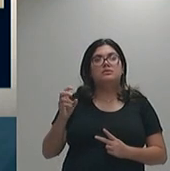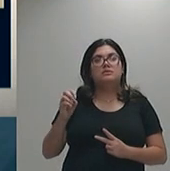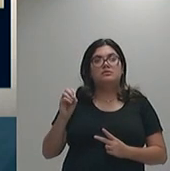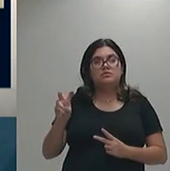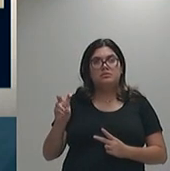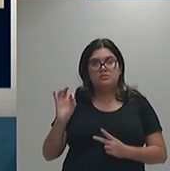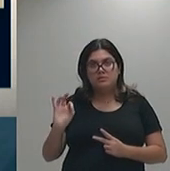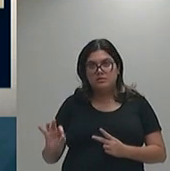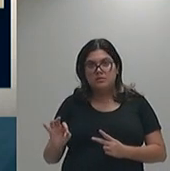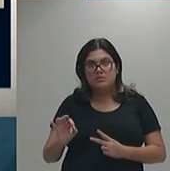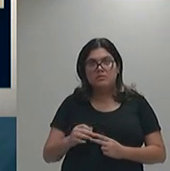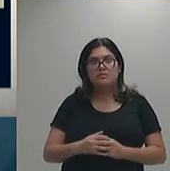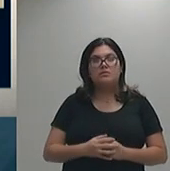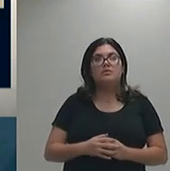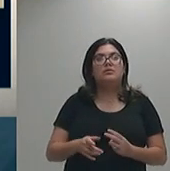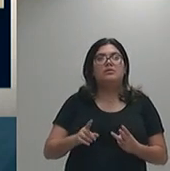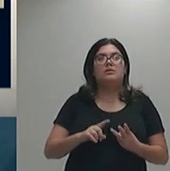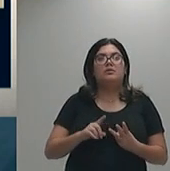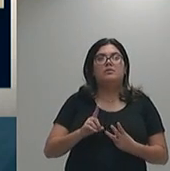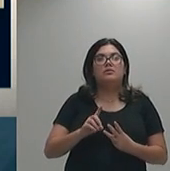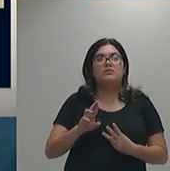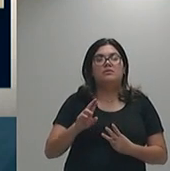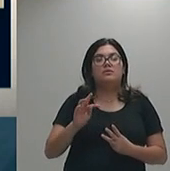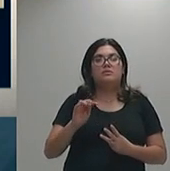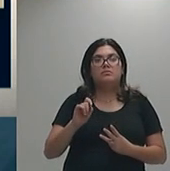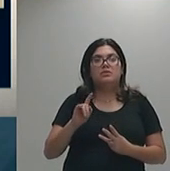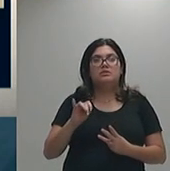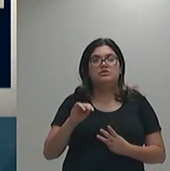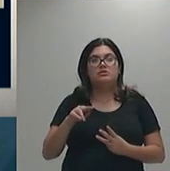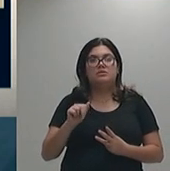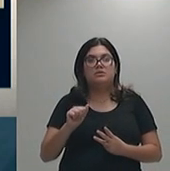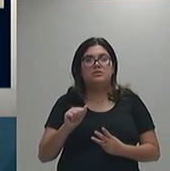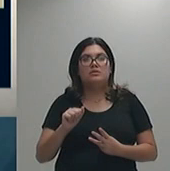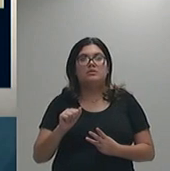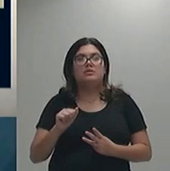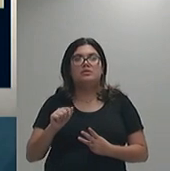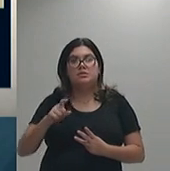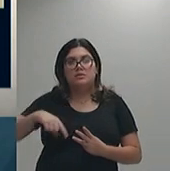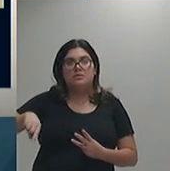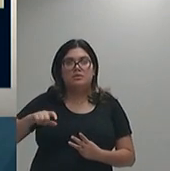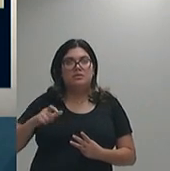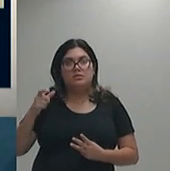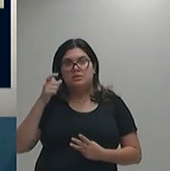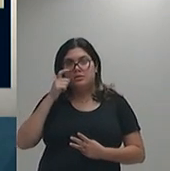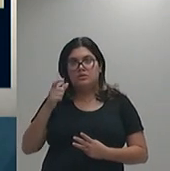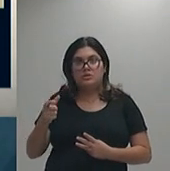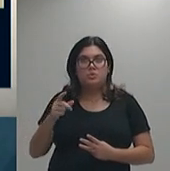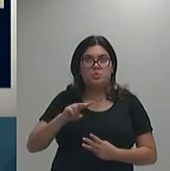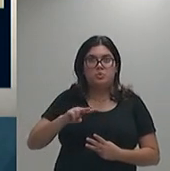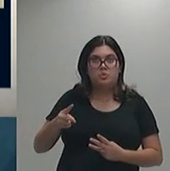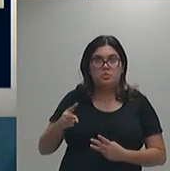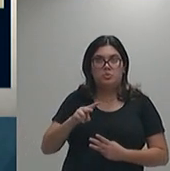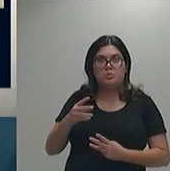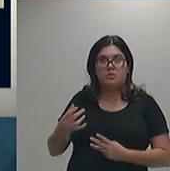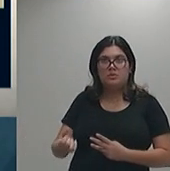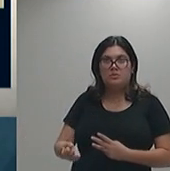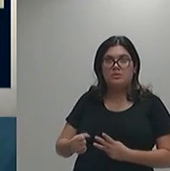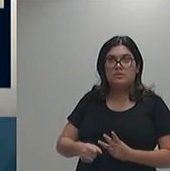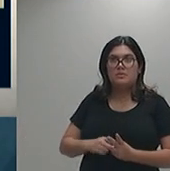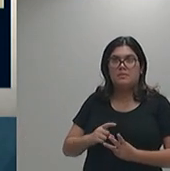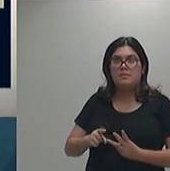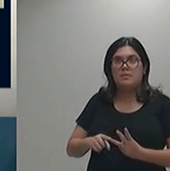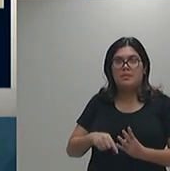o doutor até Pedindo pelos interessados em ambos foi admitido e